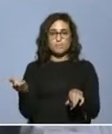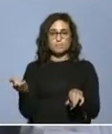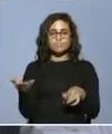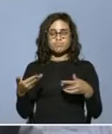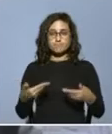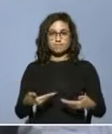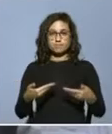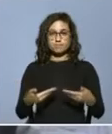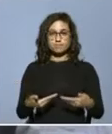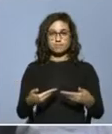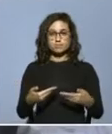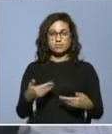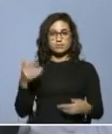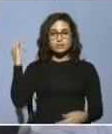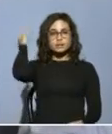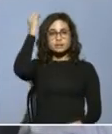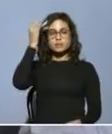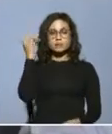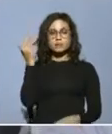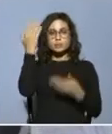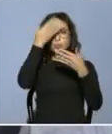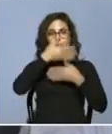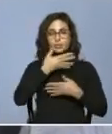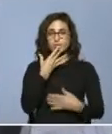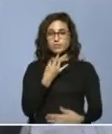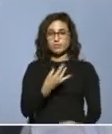nesta santa noite de Natal,